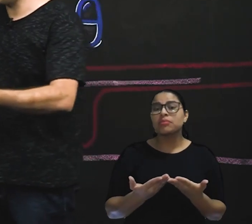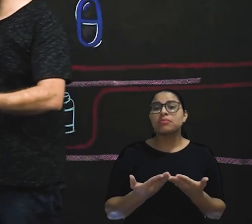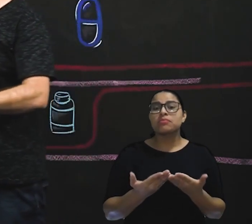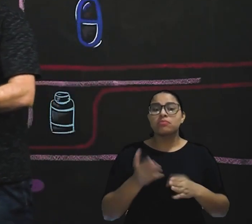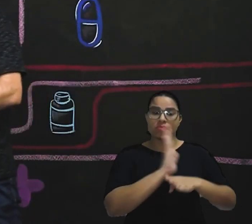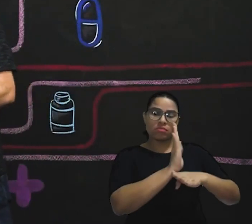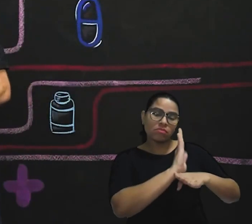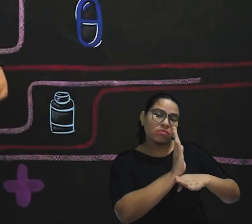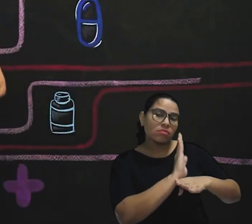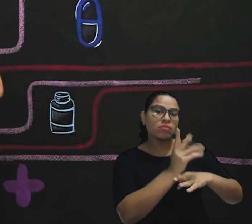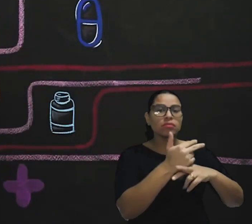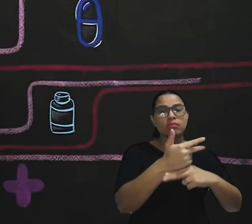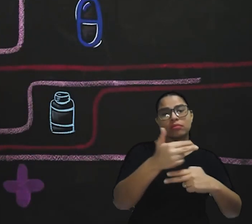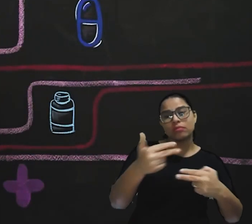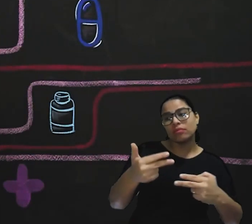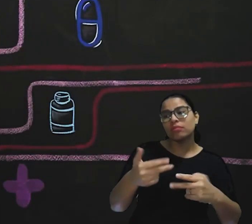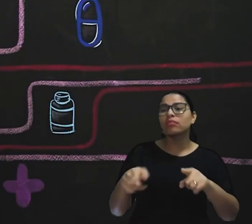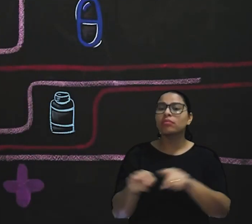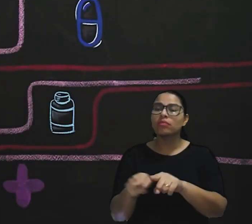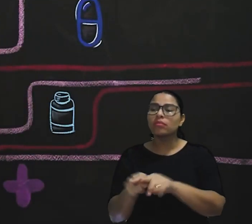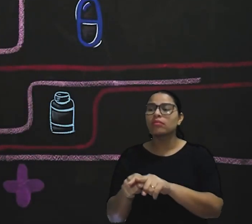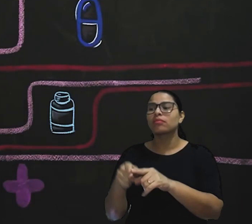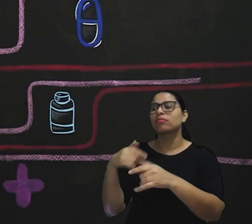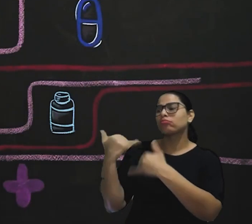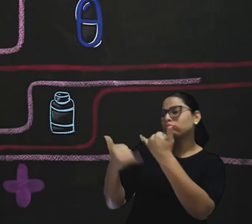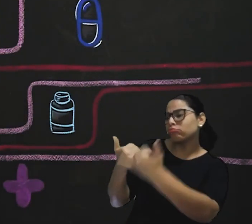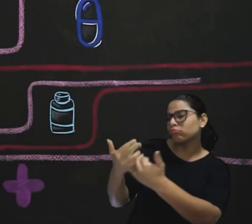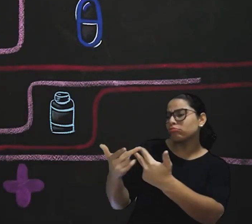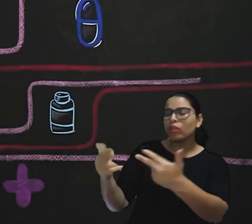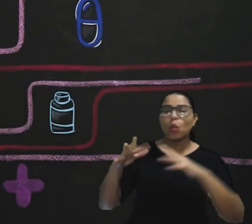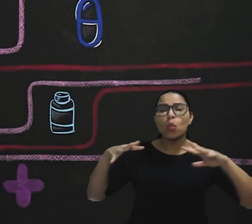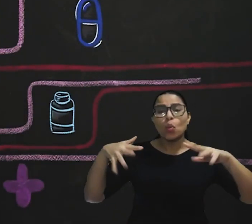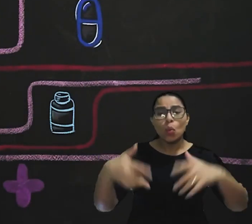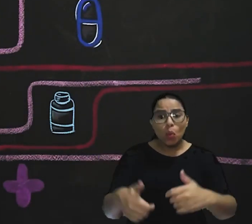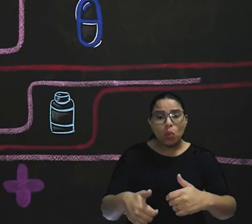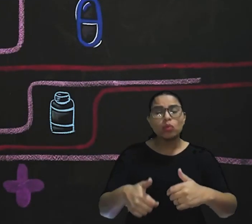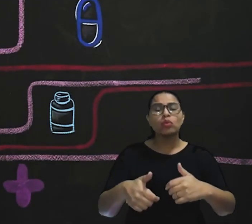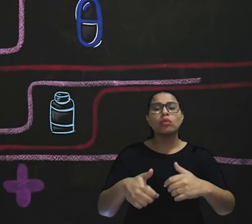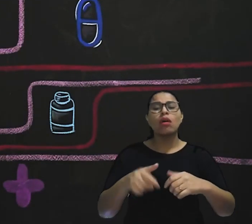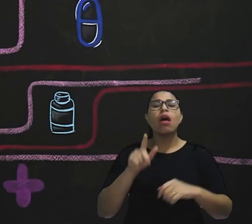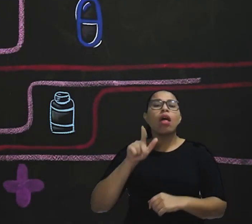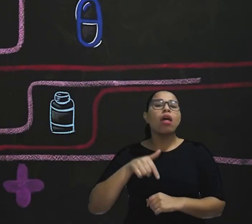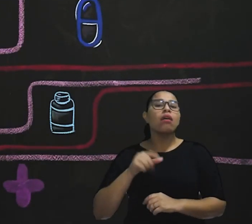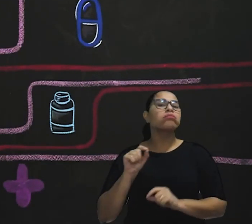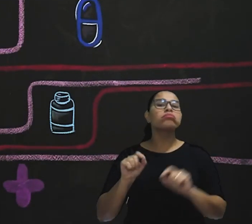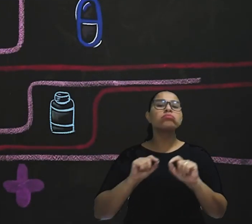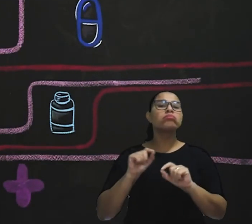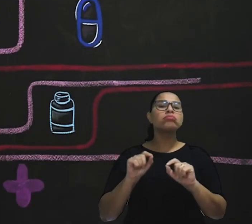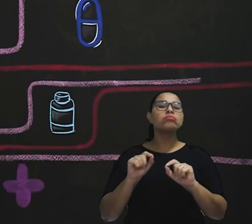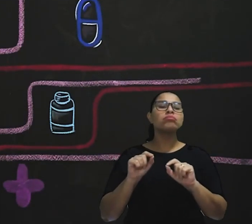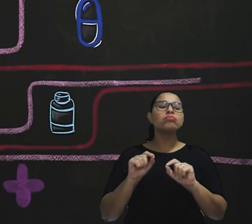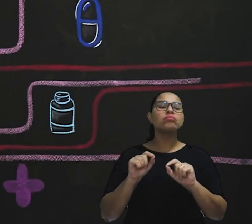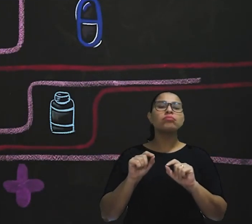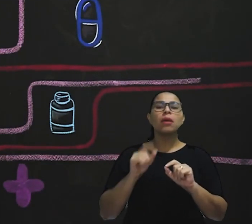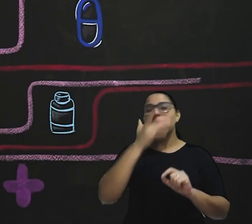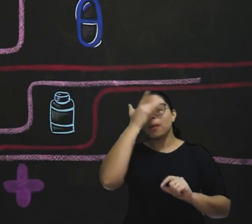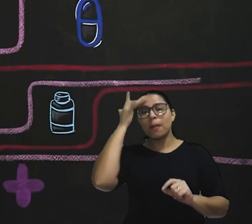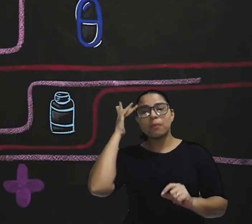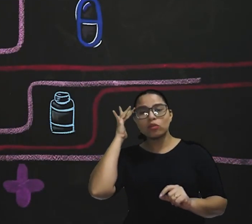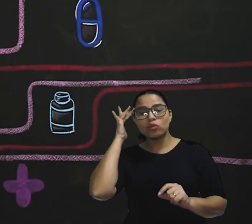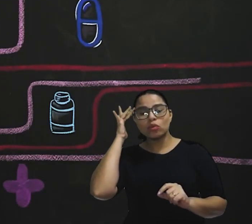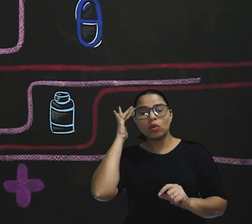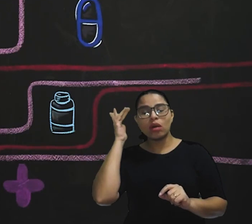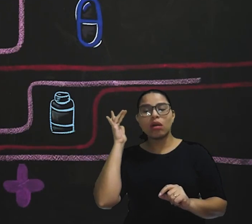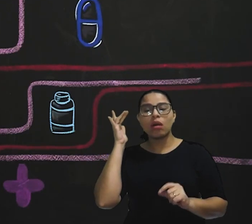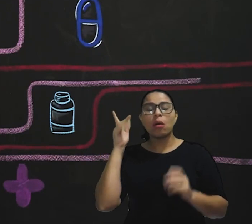indústria cinematográfica, a indústria de entretenimento, tudo isso vai trazer justamente as pessoas para o